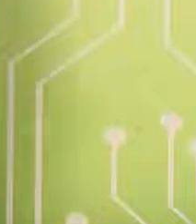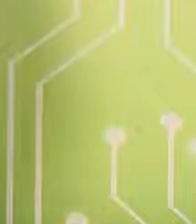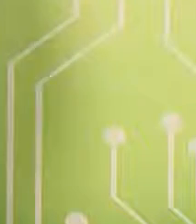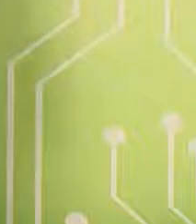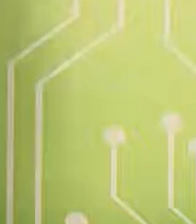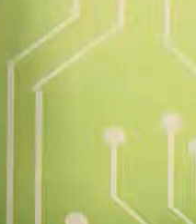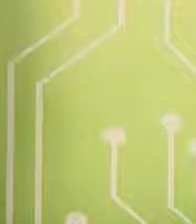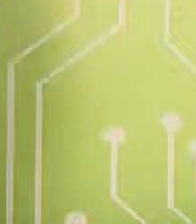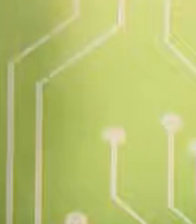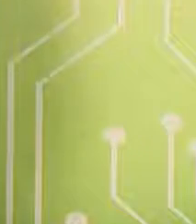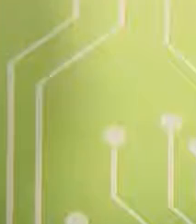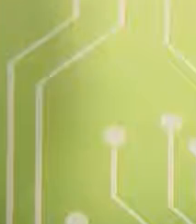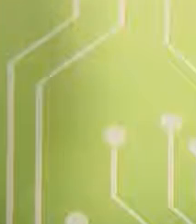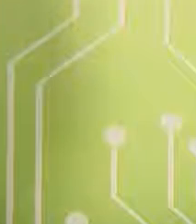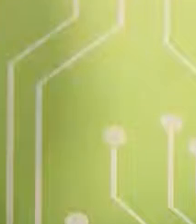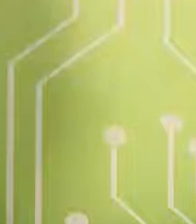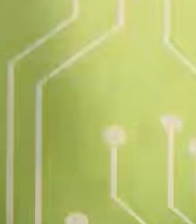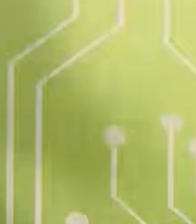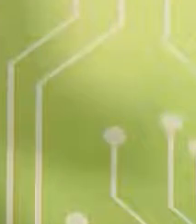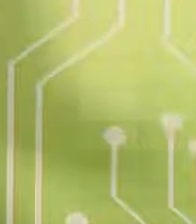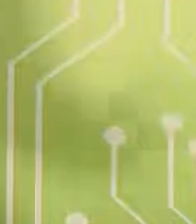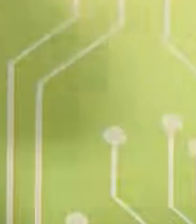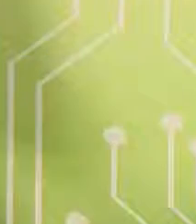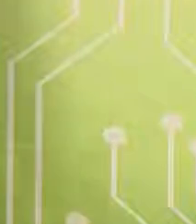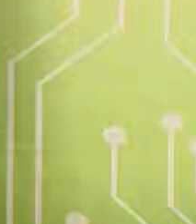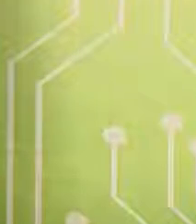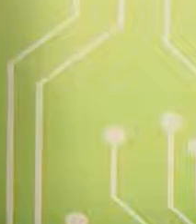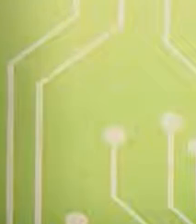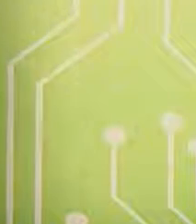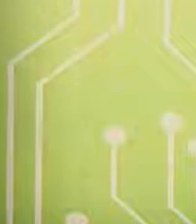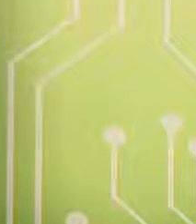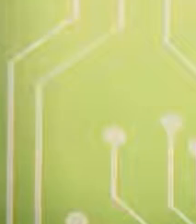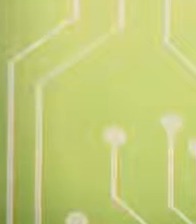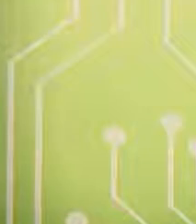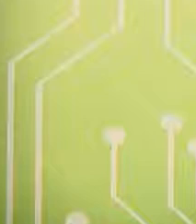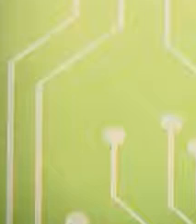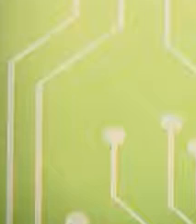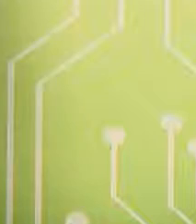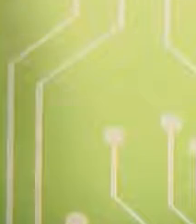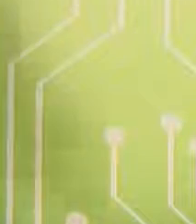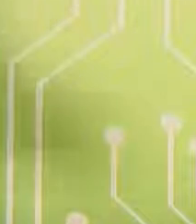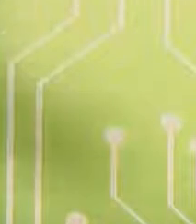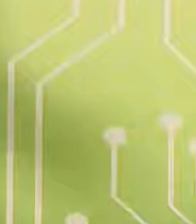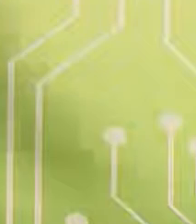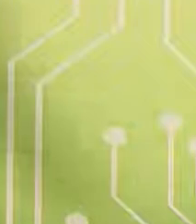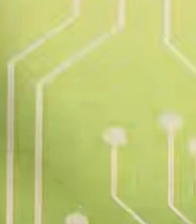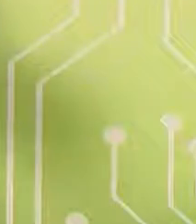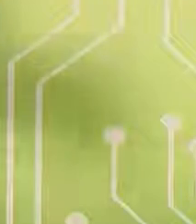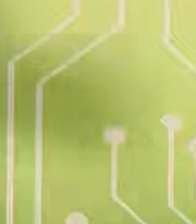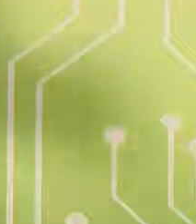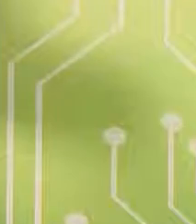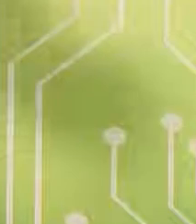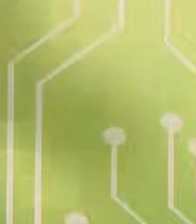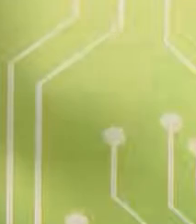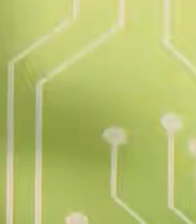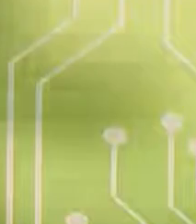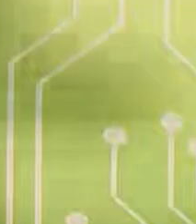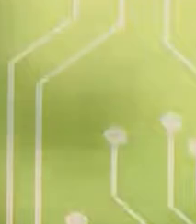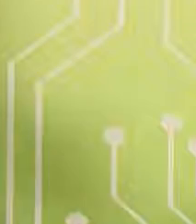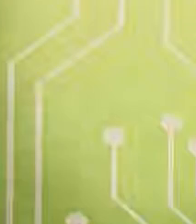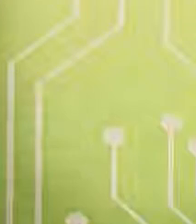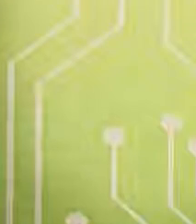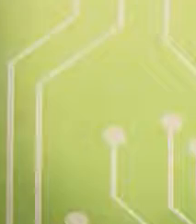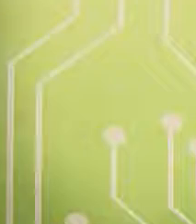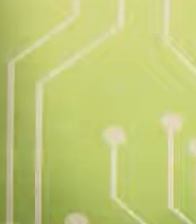anos atrás, há 1000 anos atrás, nós tínhamos necessidades diferentes. Então, hoje, os